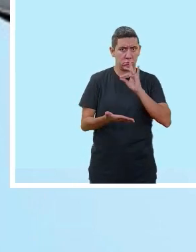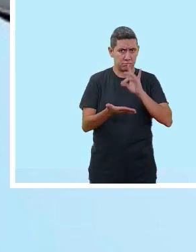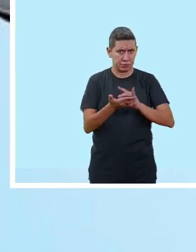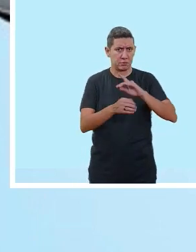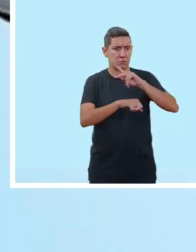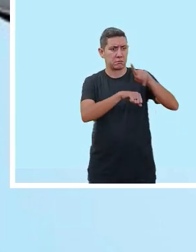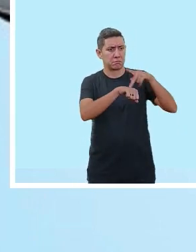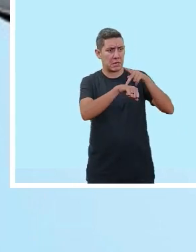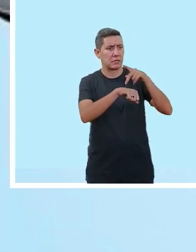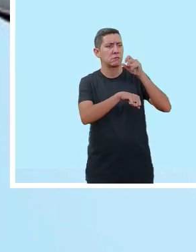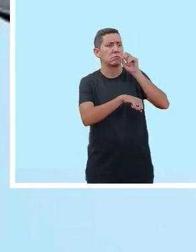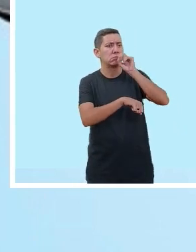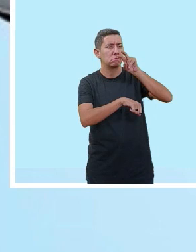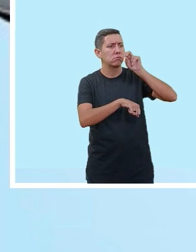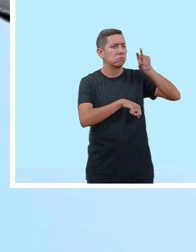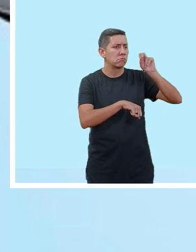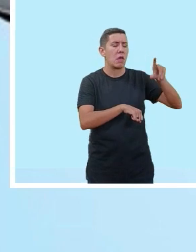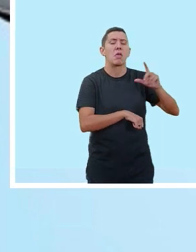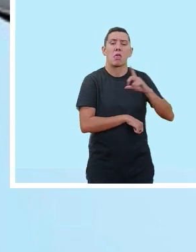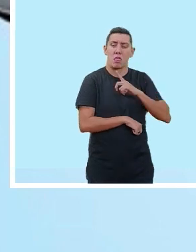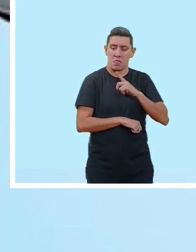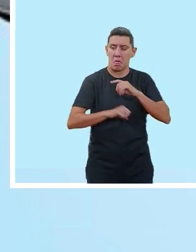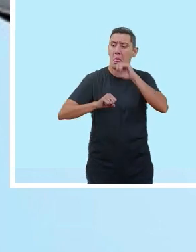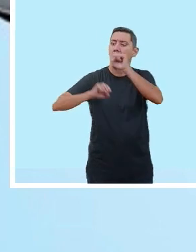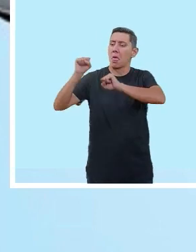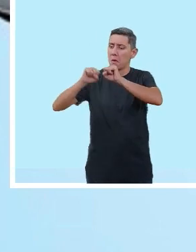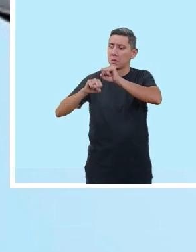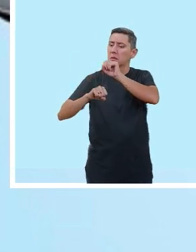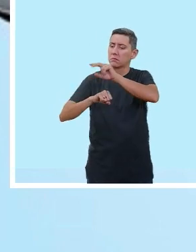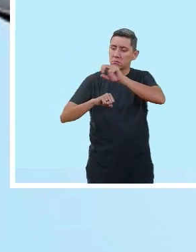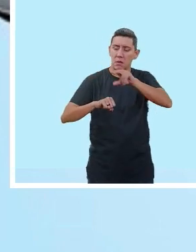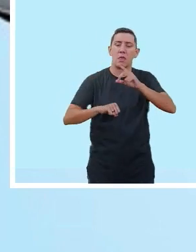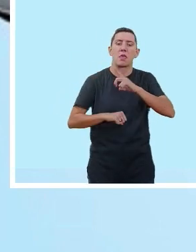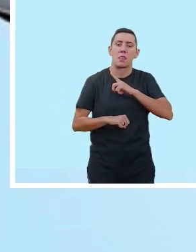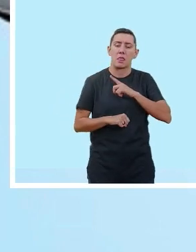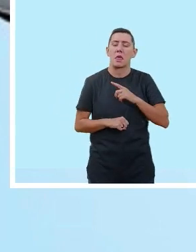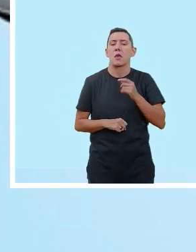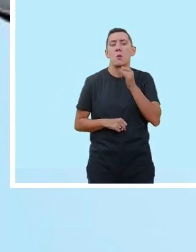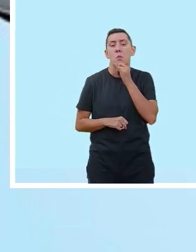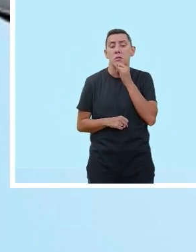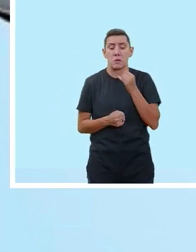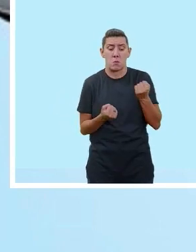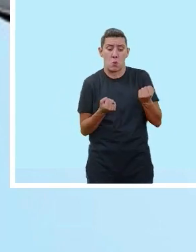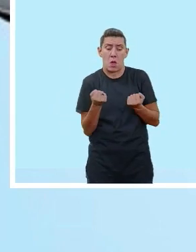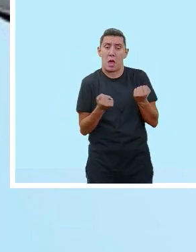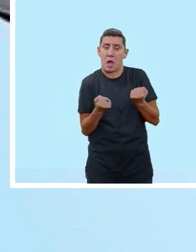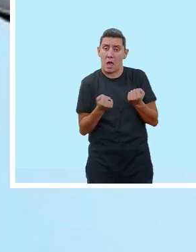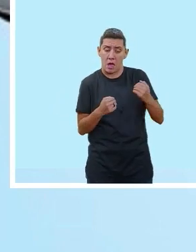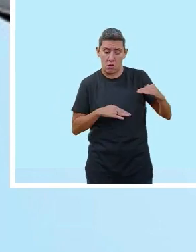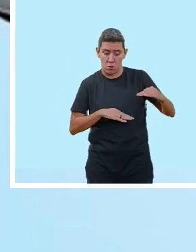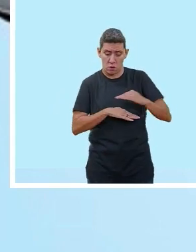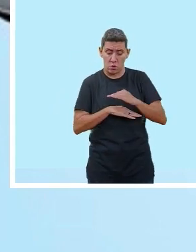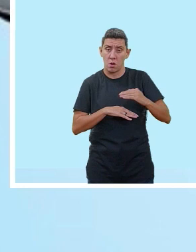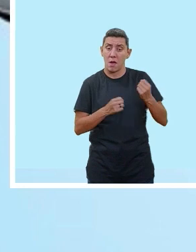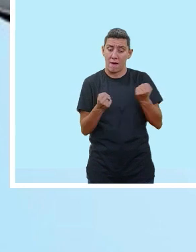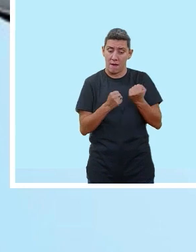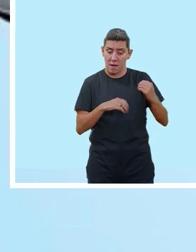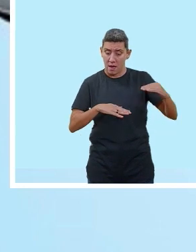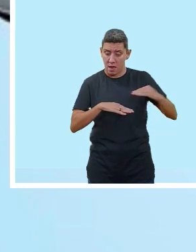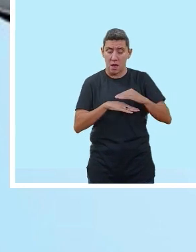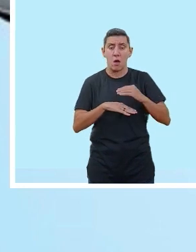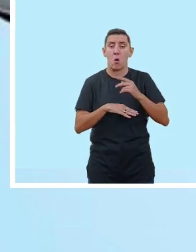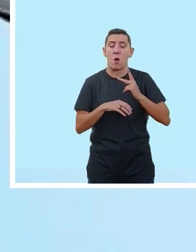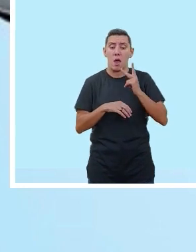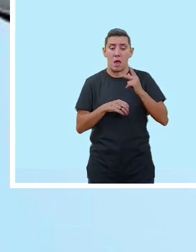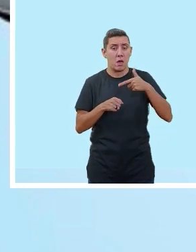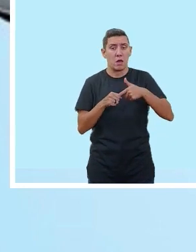e ao redor do mundo por uma série de empresas, carros movidos a energia elétrica. Por que isso está acontecendo,